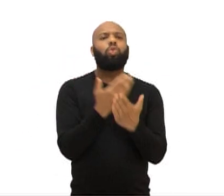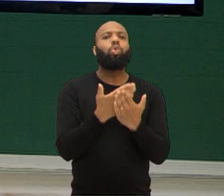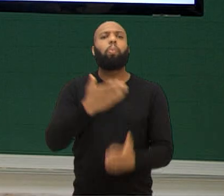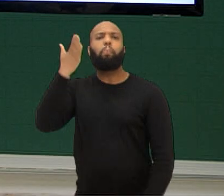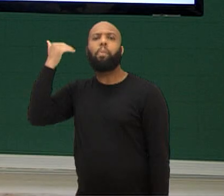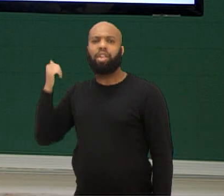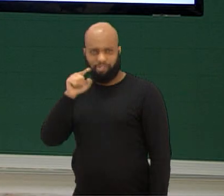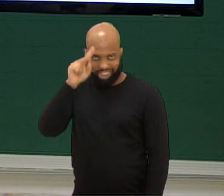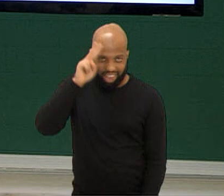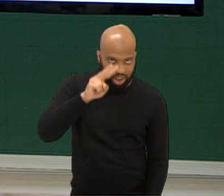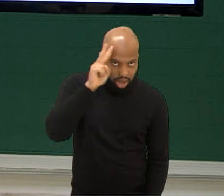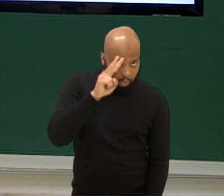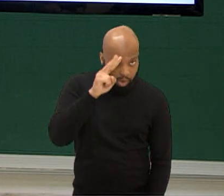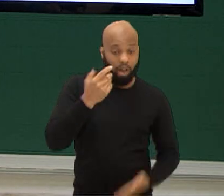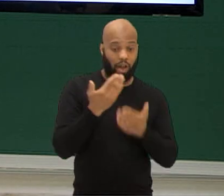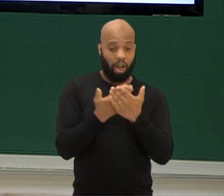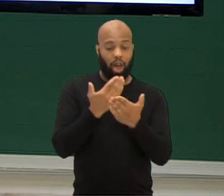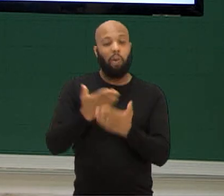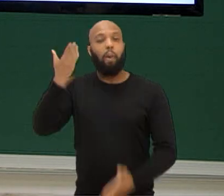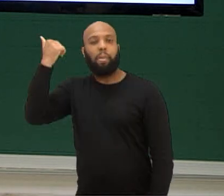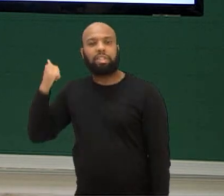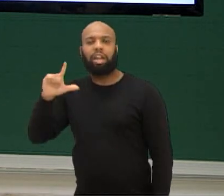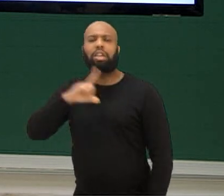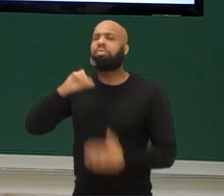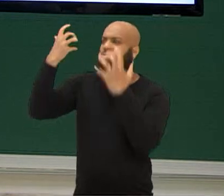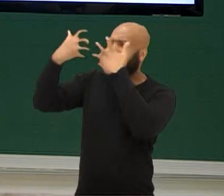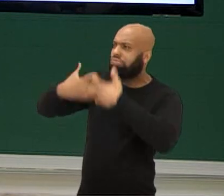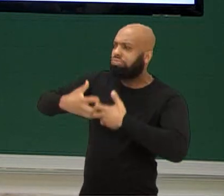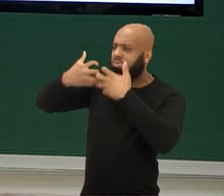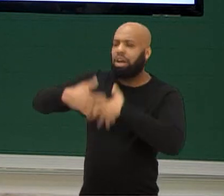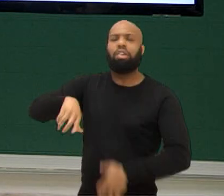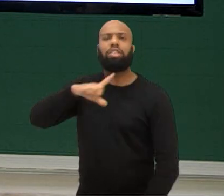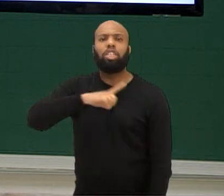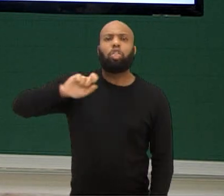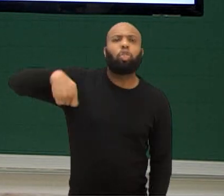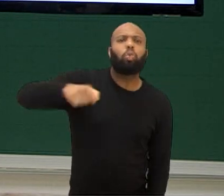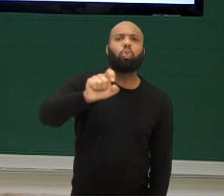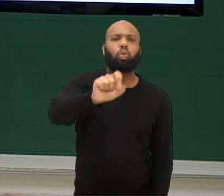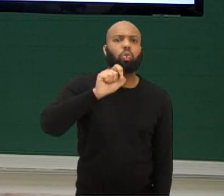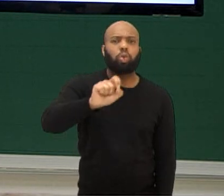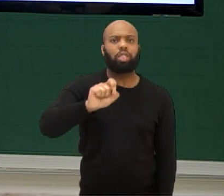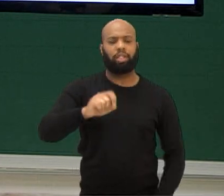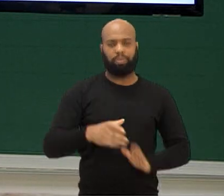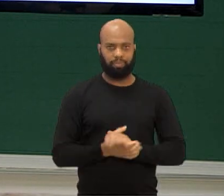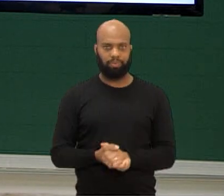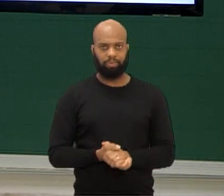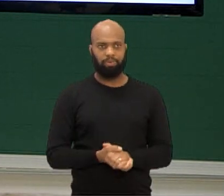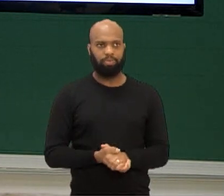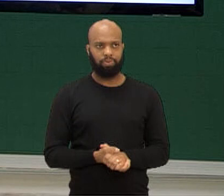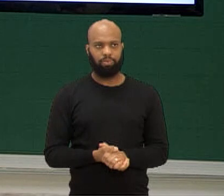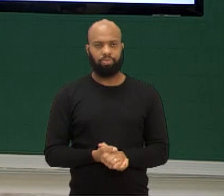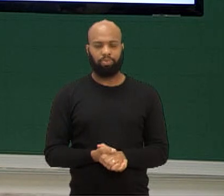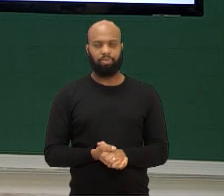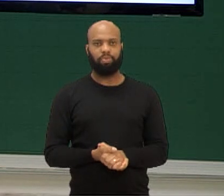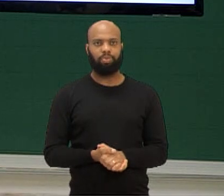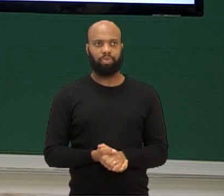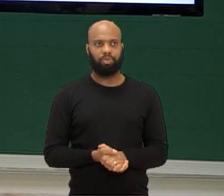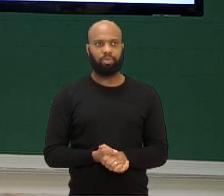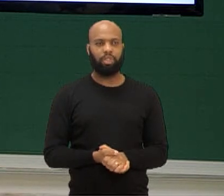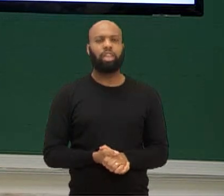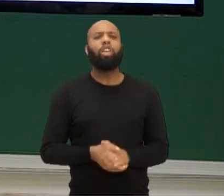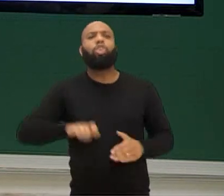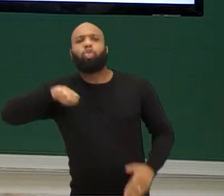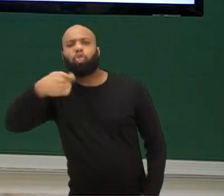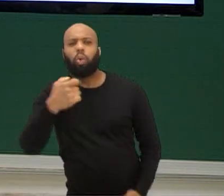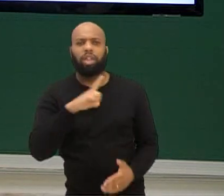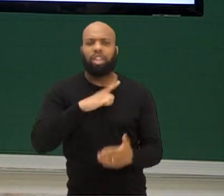¿te acuerdas? En la clase pasada reflejamos um pouco sobre ¿tienes histórias para contar em memória fotográfica? Falamos